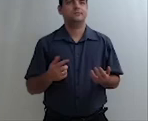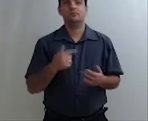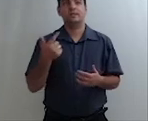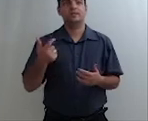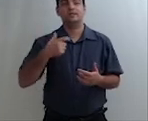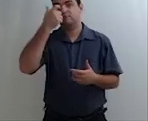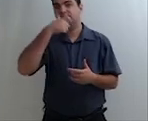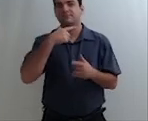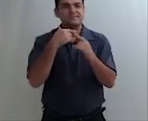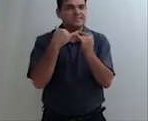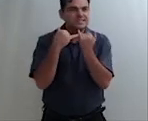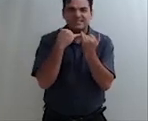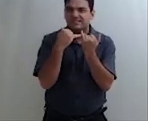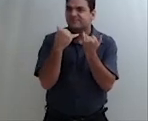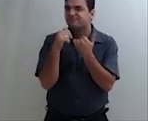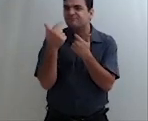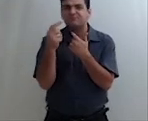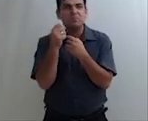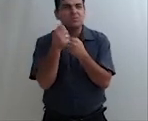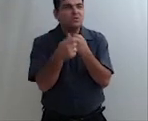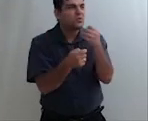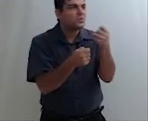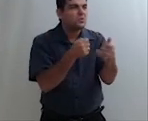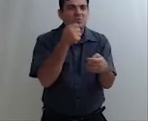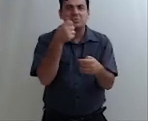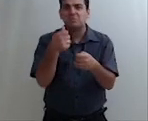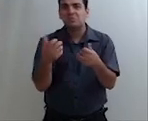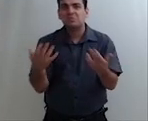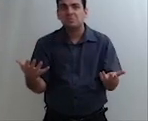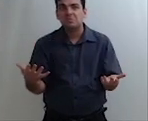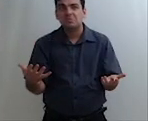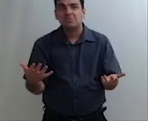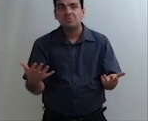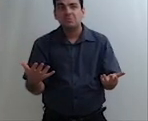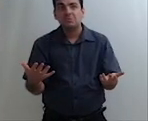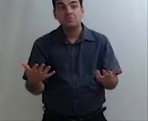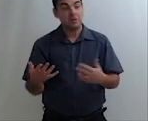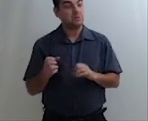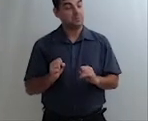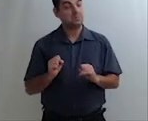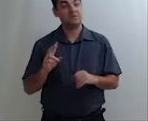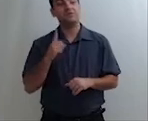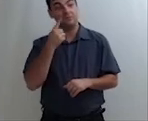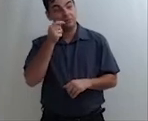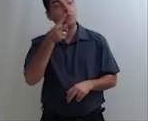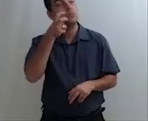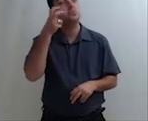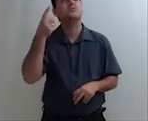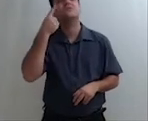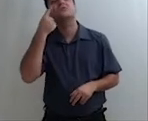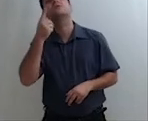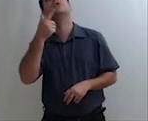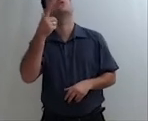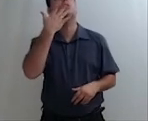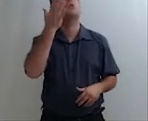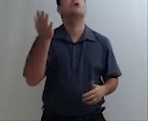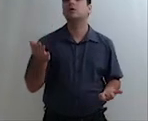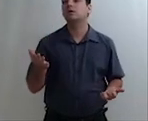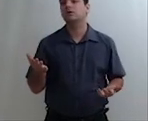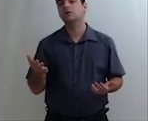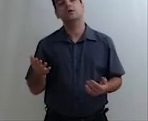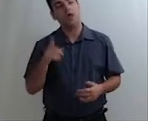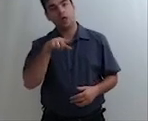sejam apenas mais um ou mais dois talvez se possa admitir a validade da prova situações onde a o